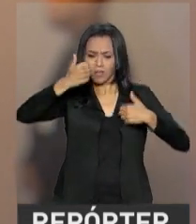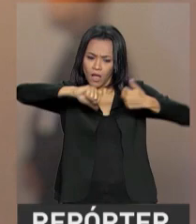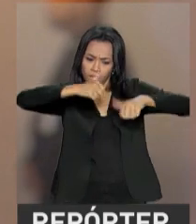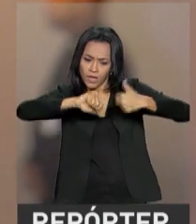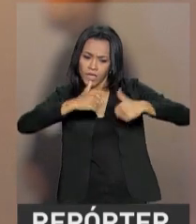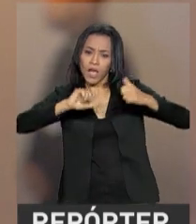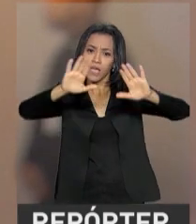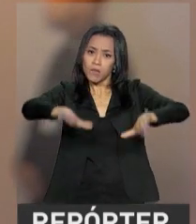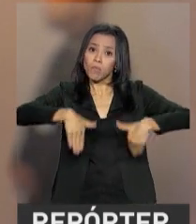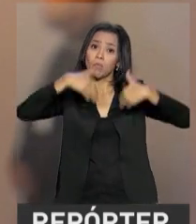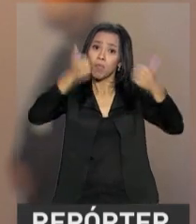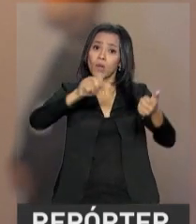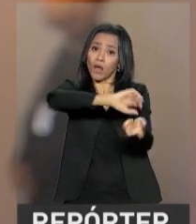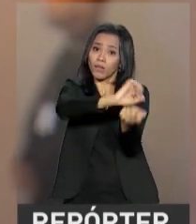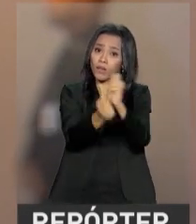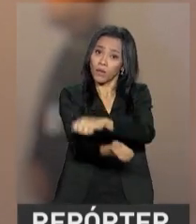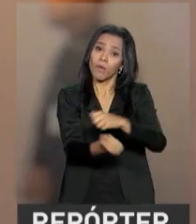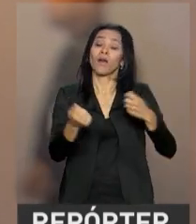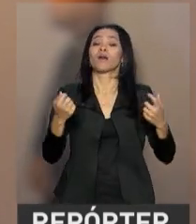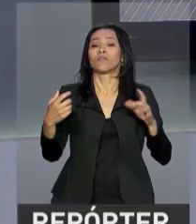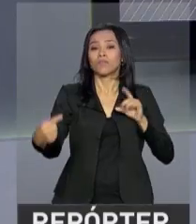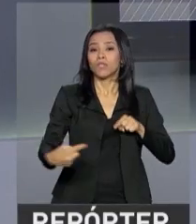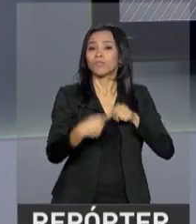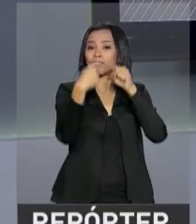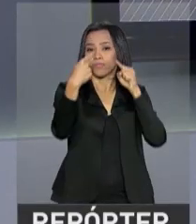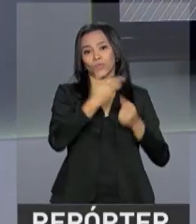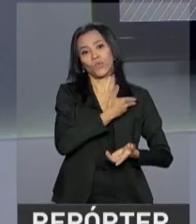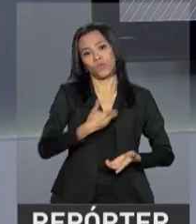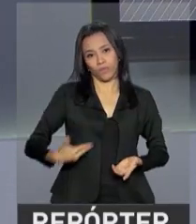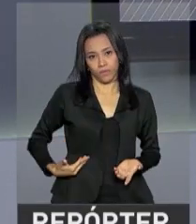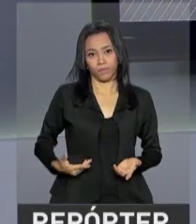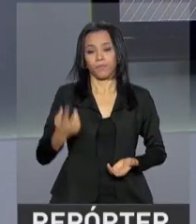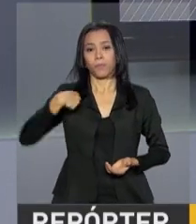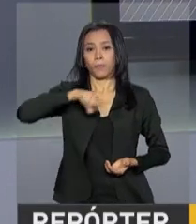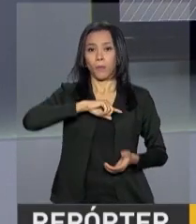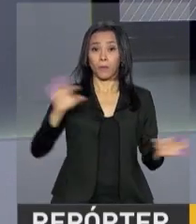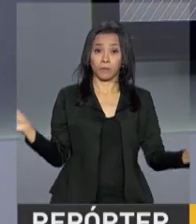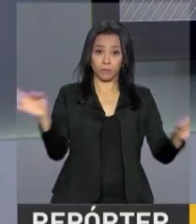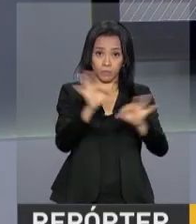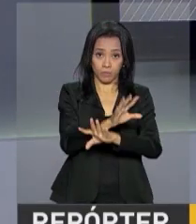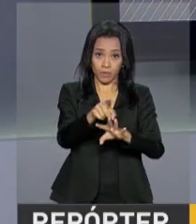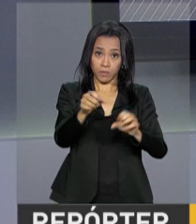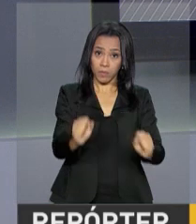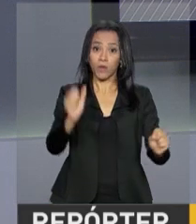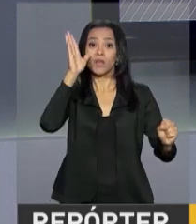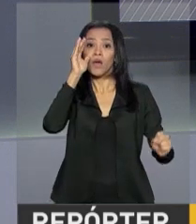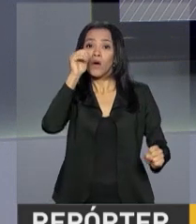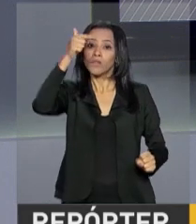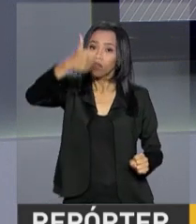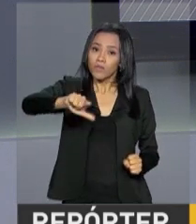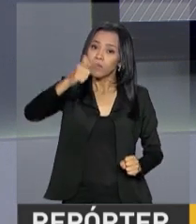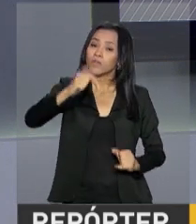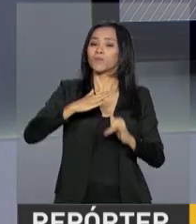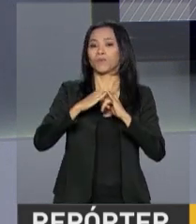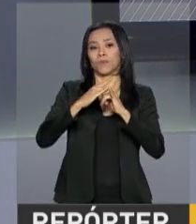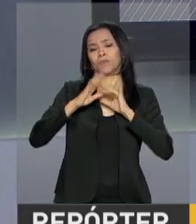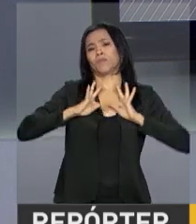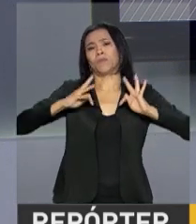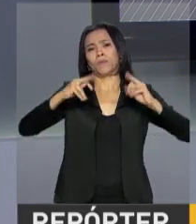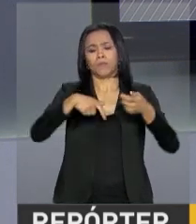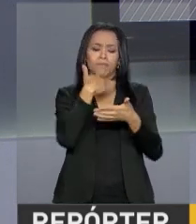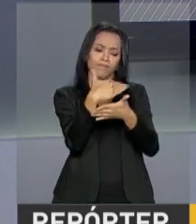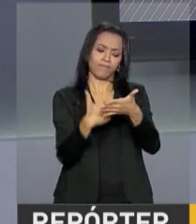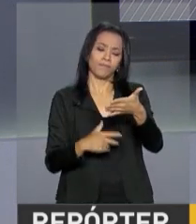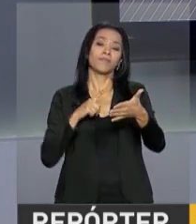e melhor adequá-la às necessidades do governo. Nós ficamos por aqui. Você pode rever as reportagens no YouTube. E toda a